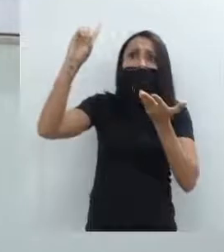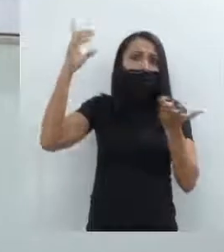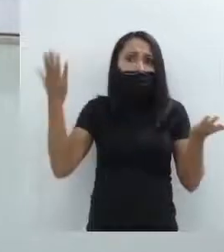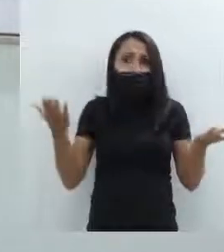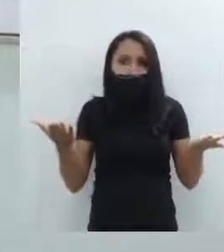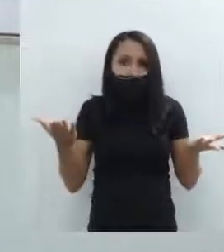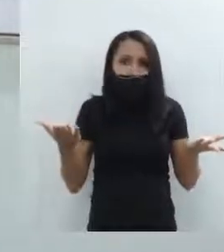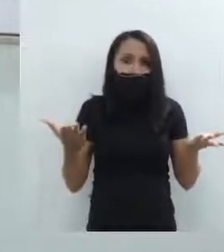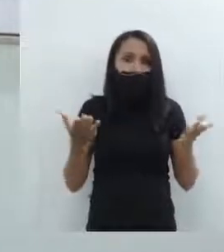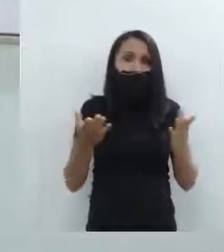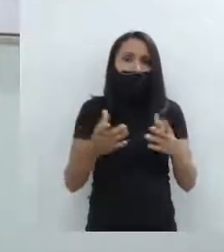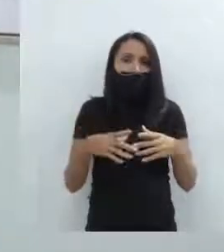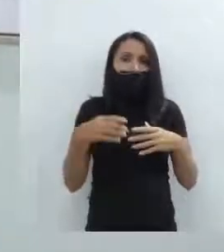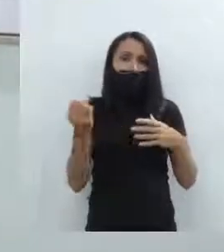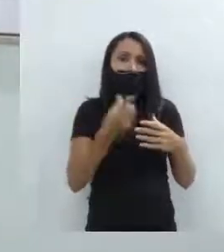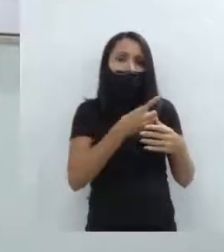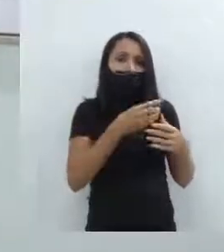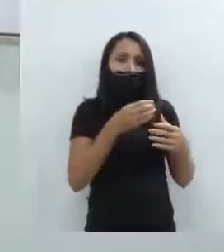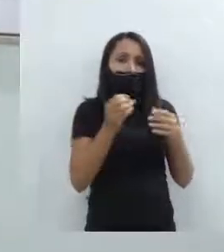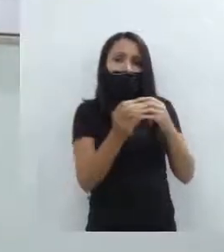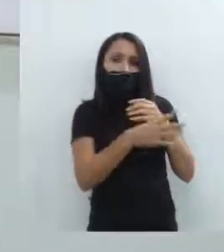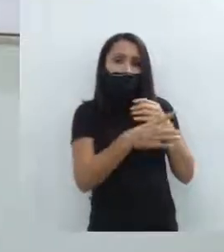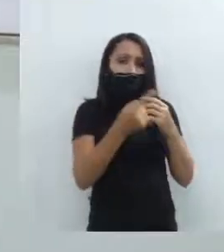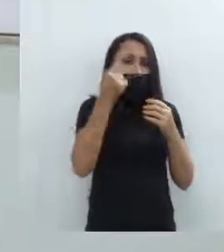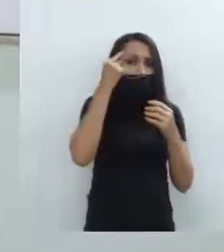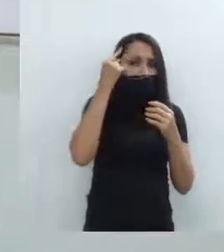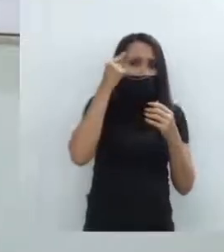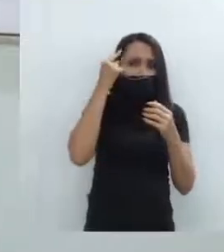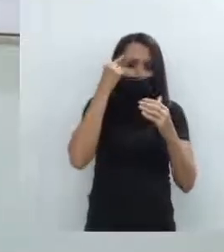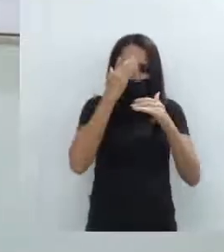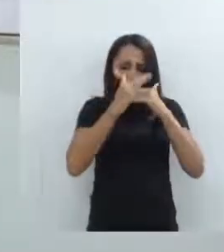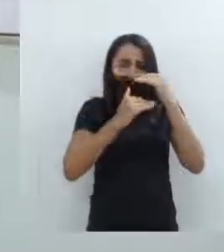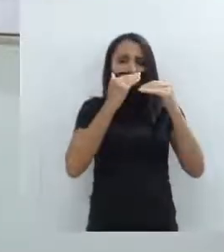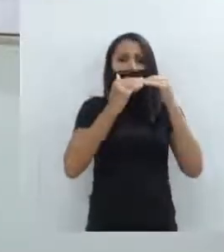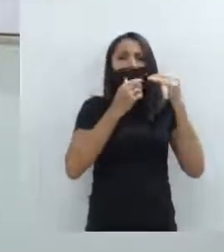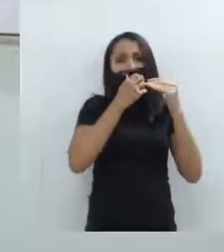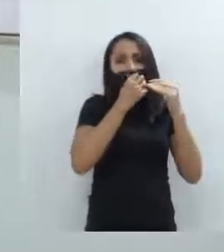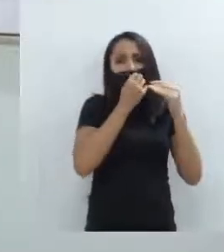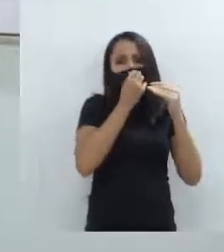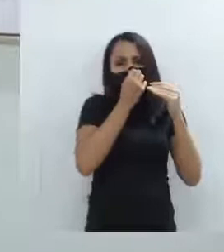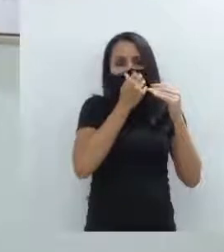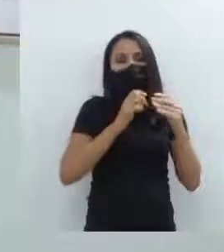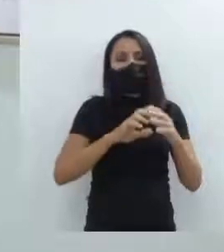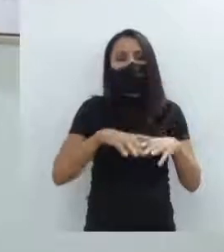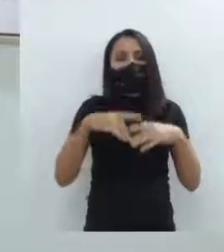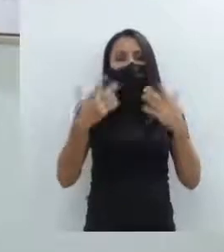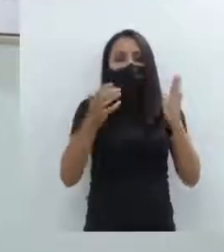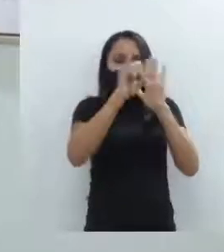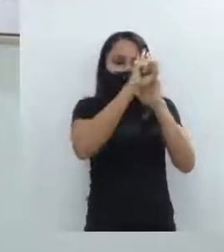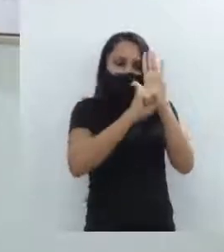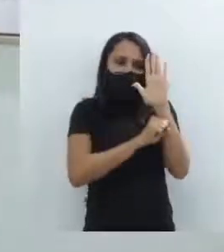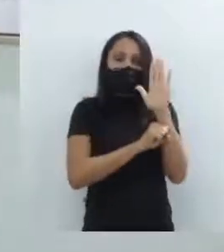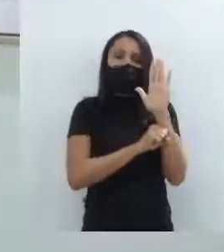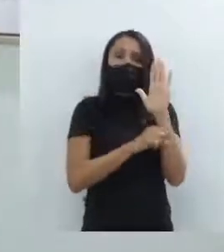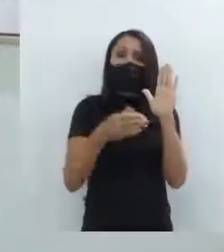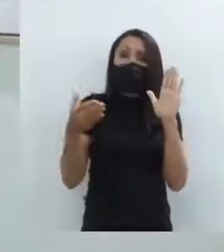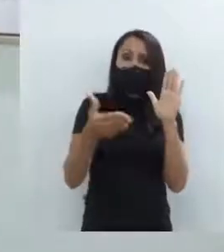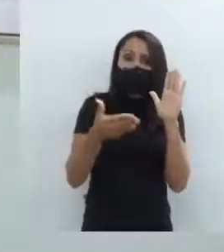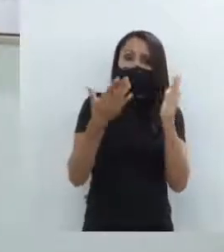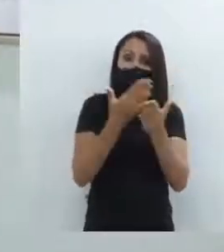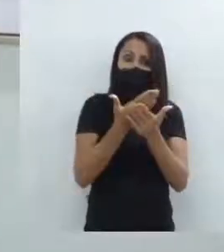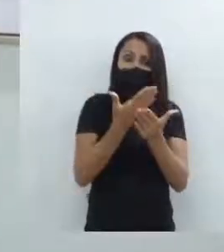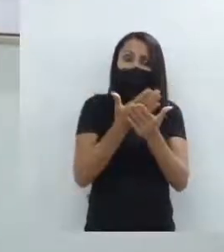essa nova forma de pensar mitológica desenvolvida através dos séculos e hoje estudada